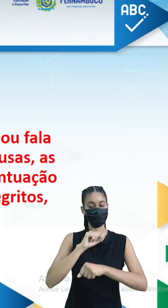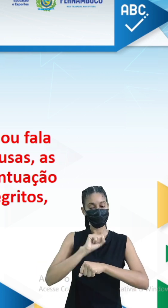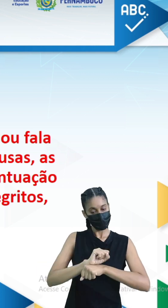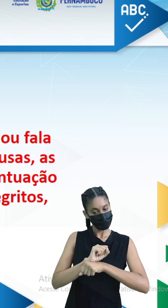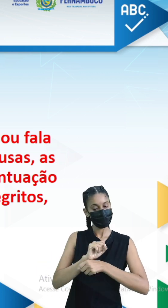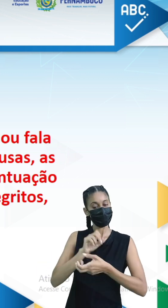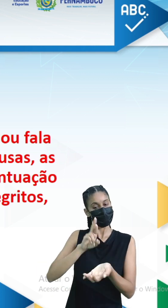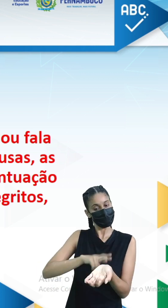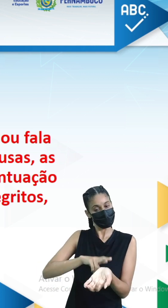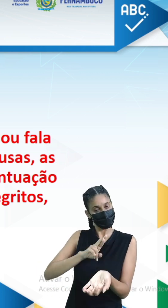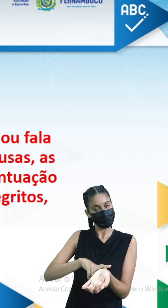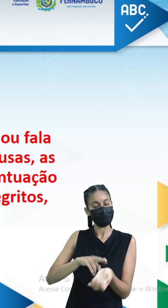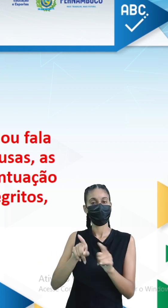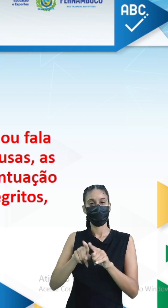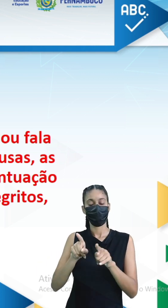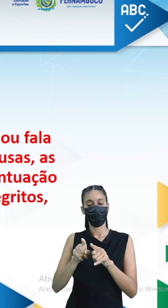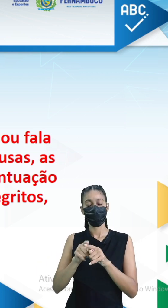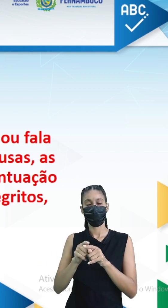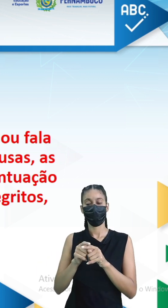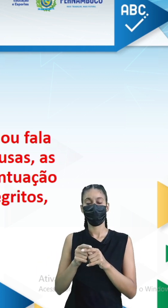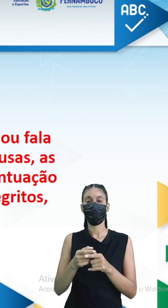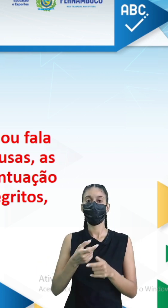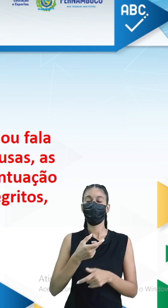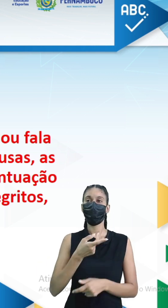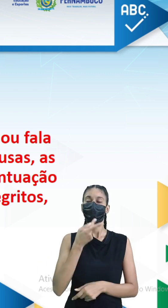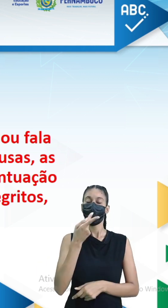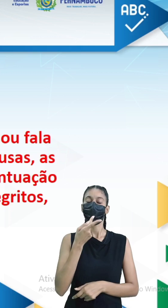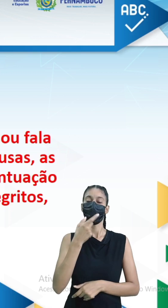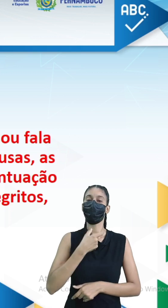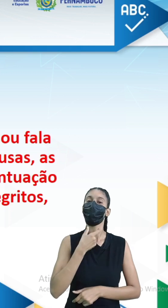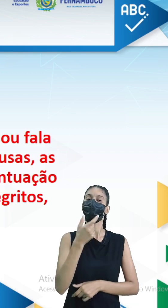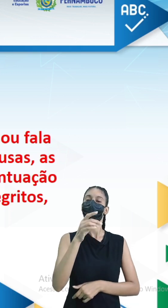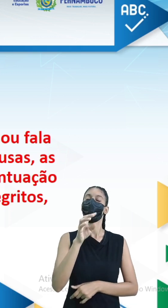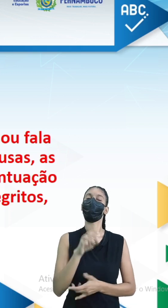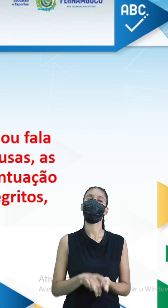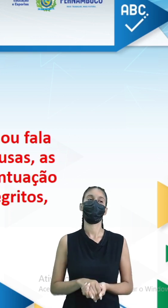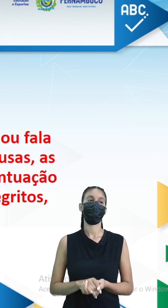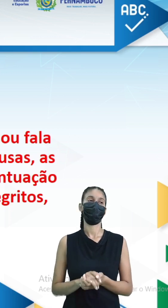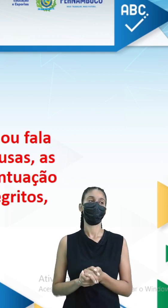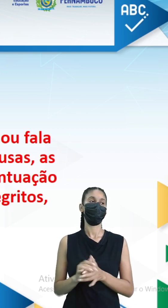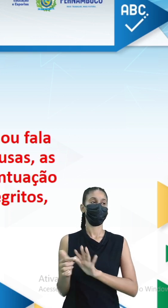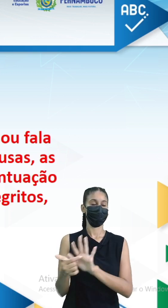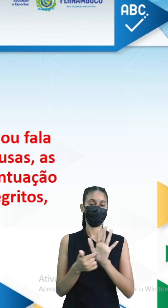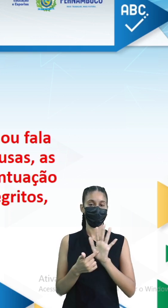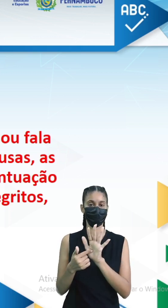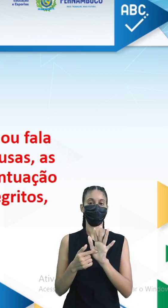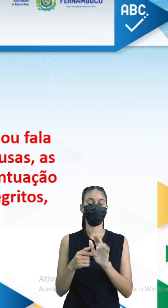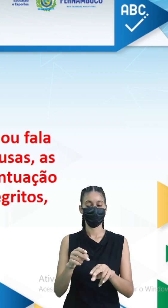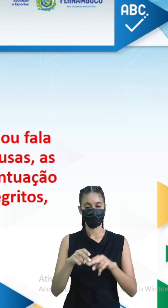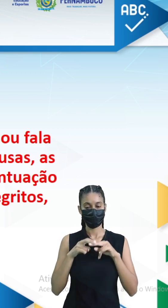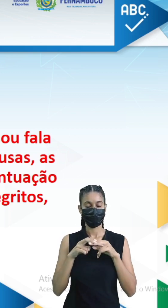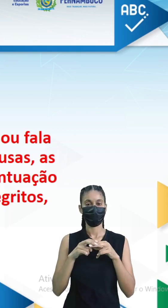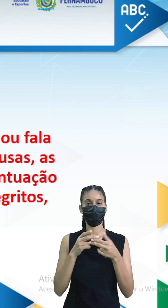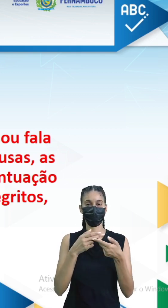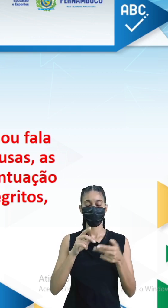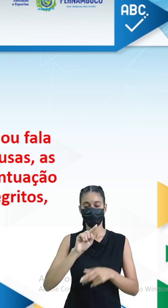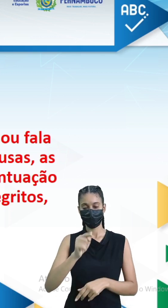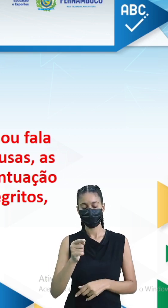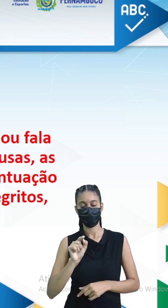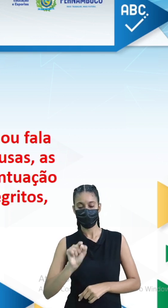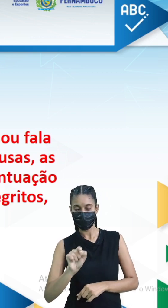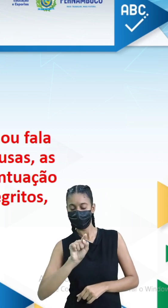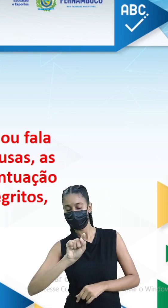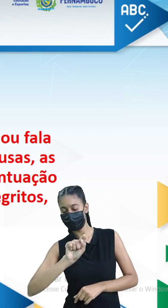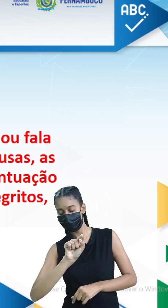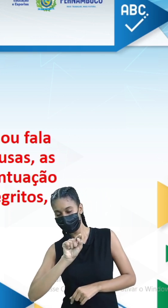as hesitações, a entoação ou entonação indicados pela pontuação, quanto outros